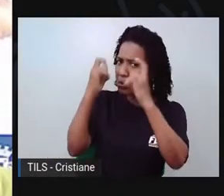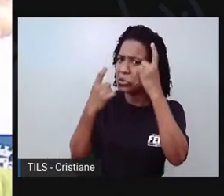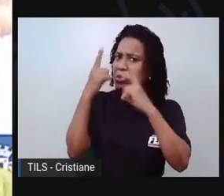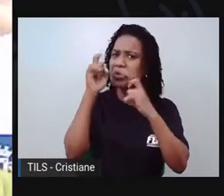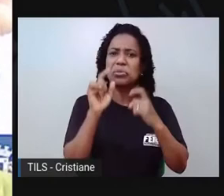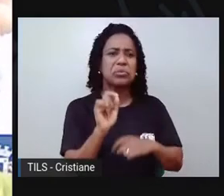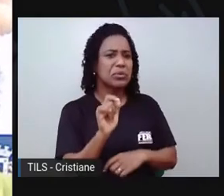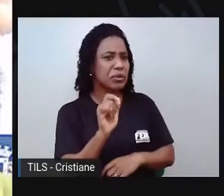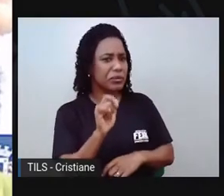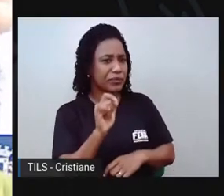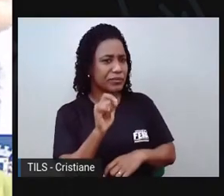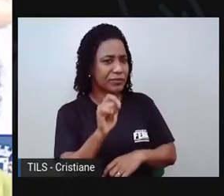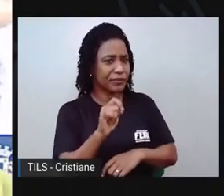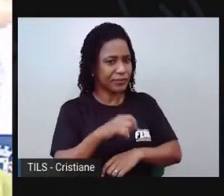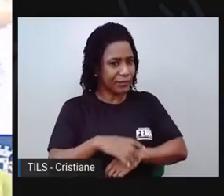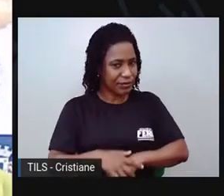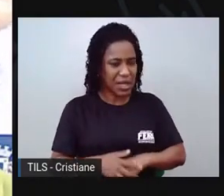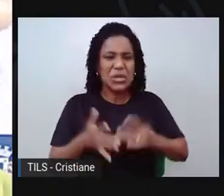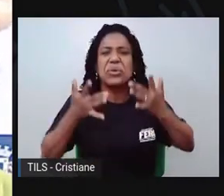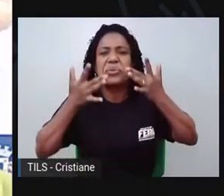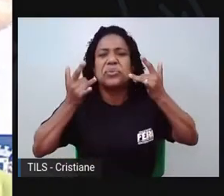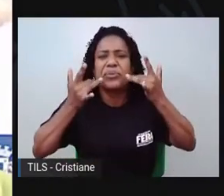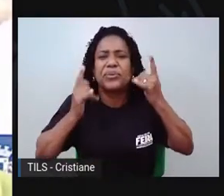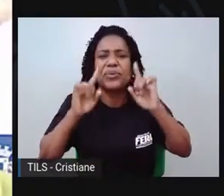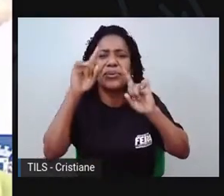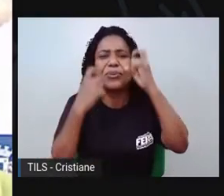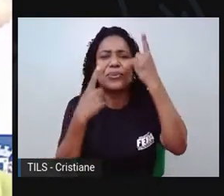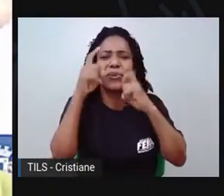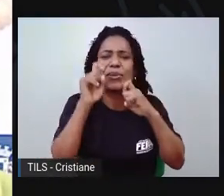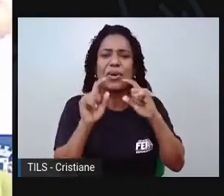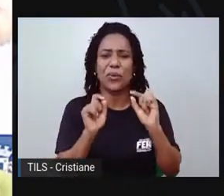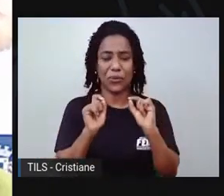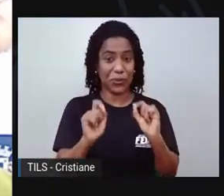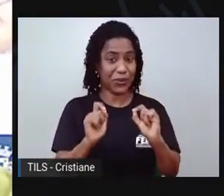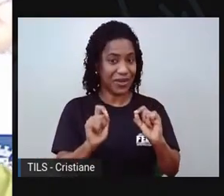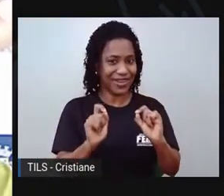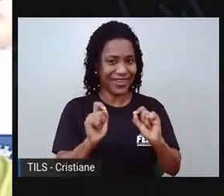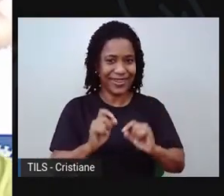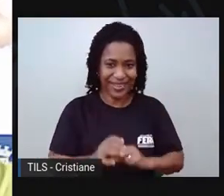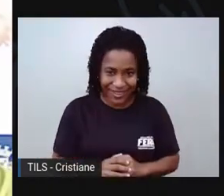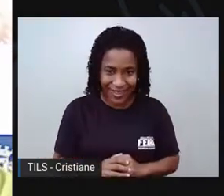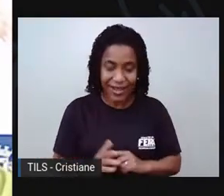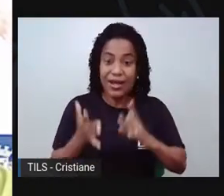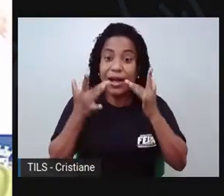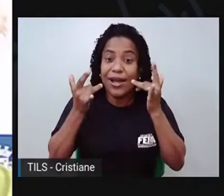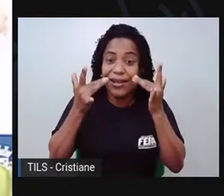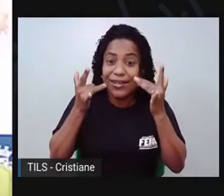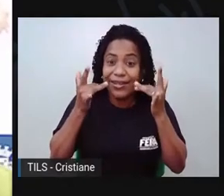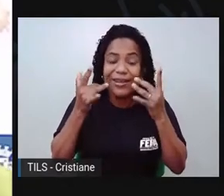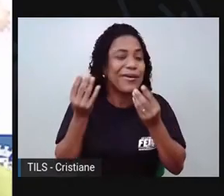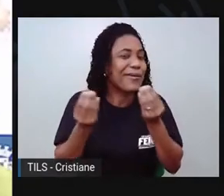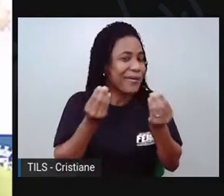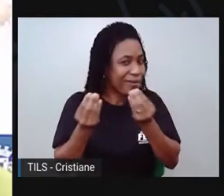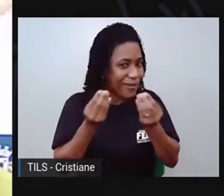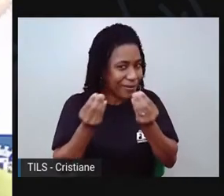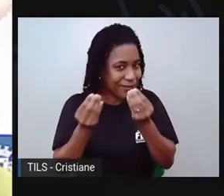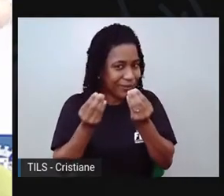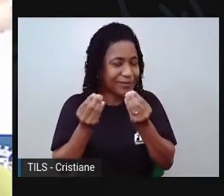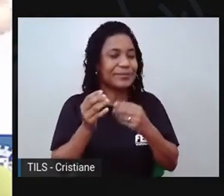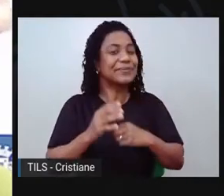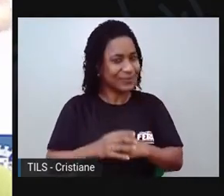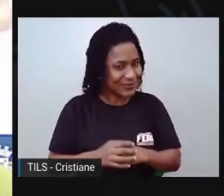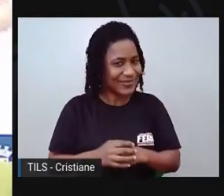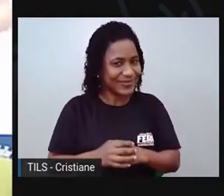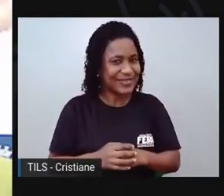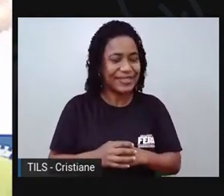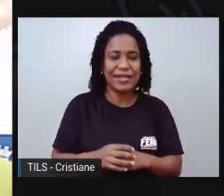Ai, Proelisa, você está falando uma palavra que a gente não conhece. Dramatizar é quando a gente interpreta